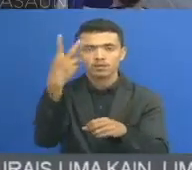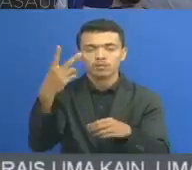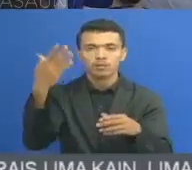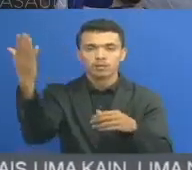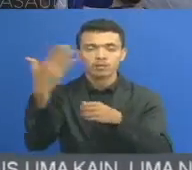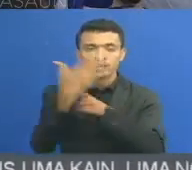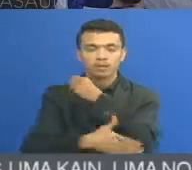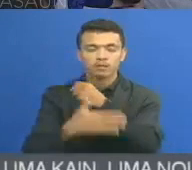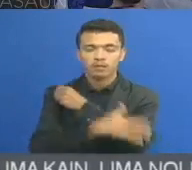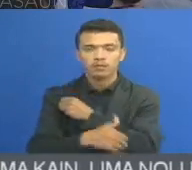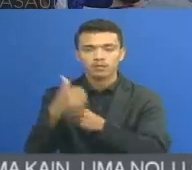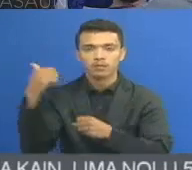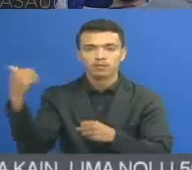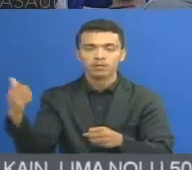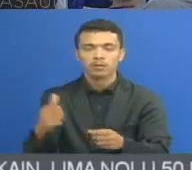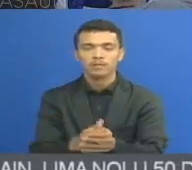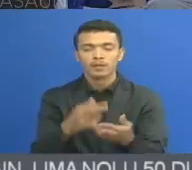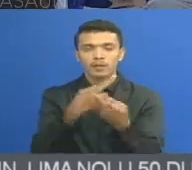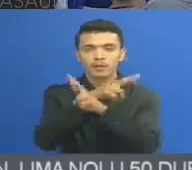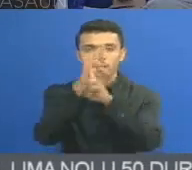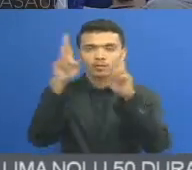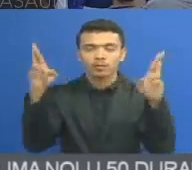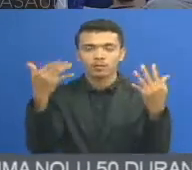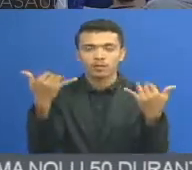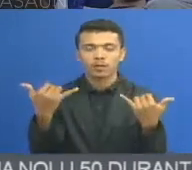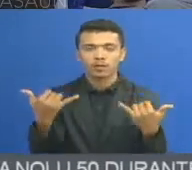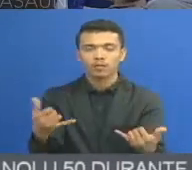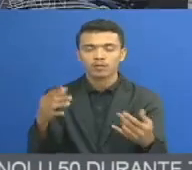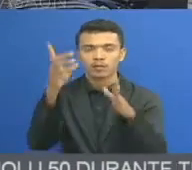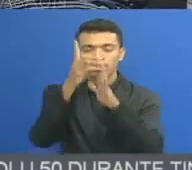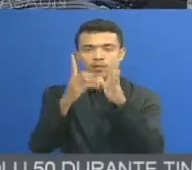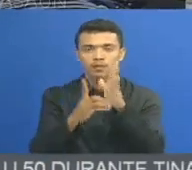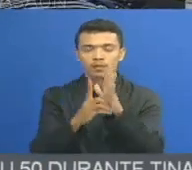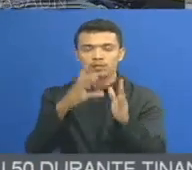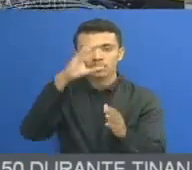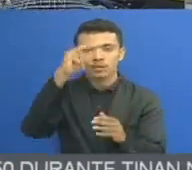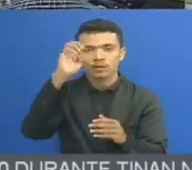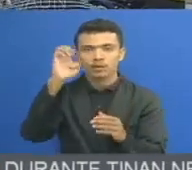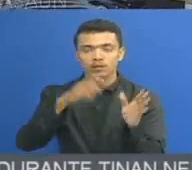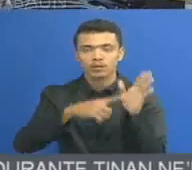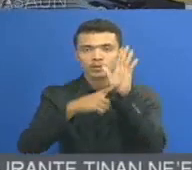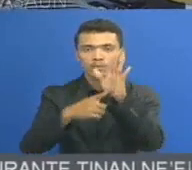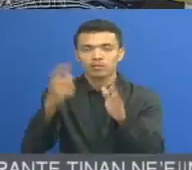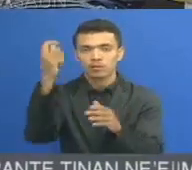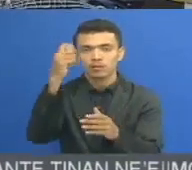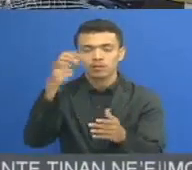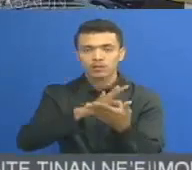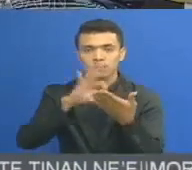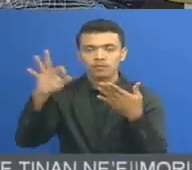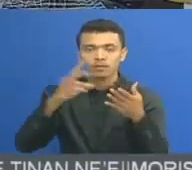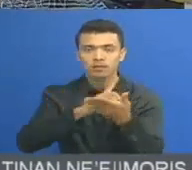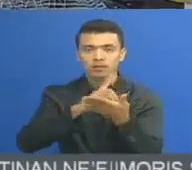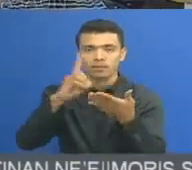diáspora. Enquanto, resultado provisório apuramento dados ne, CNE se fosai ia terça-feira semana